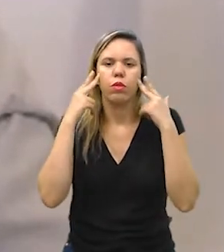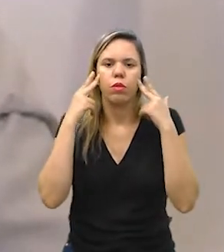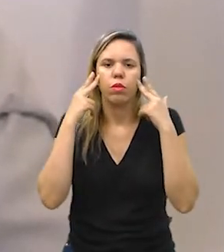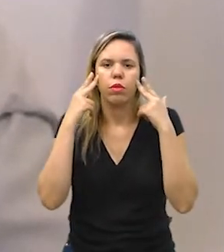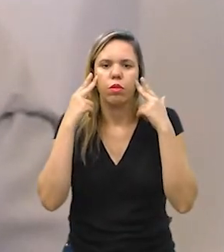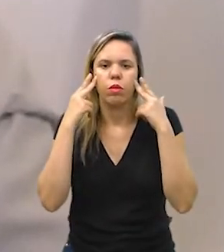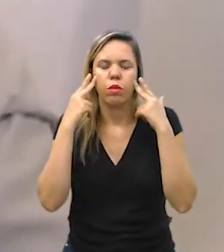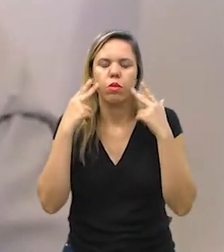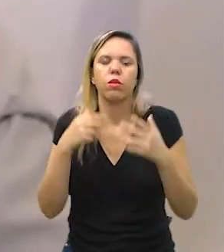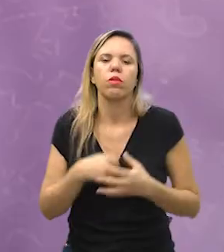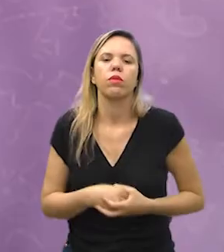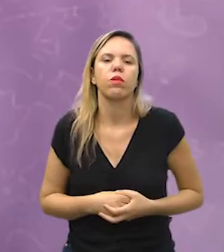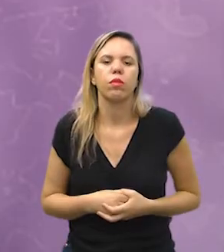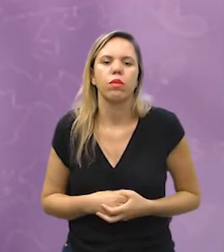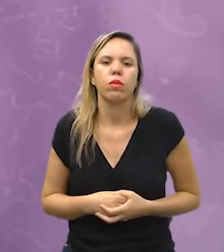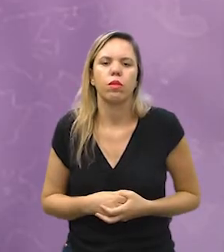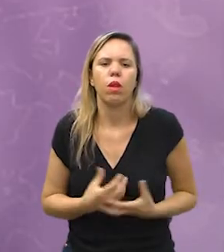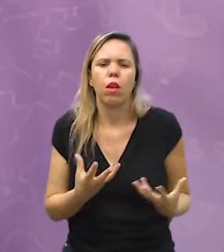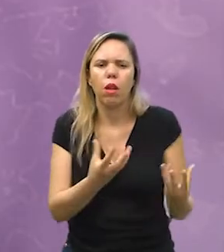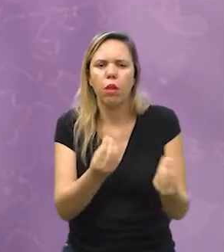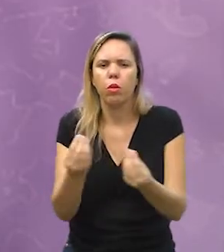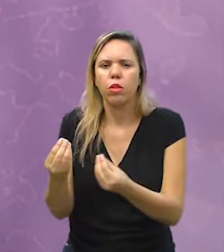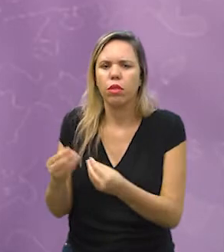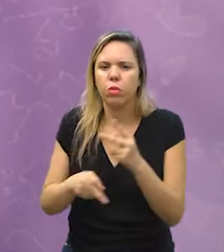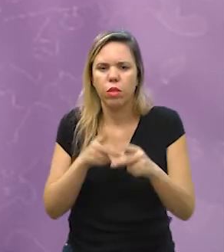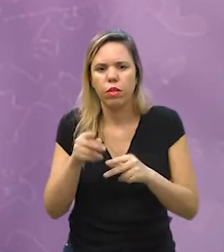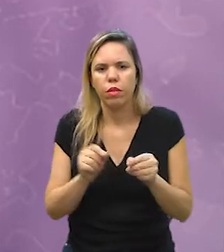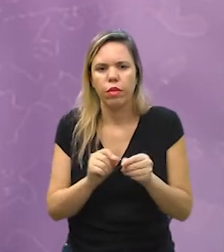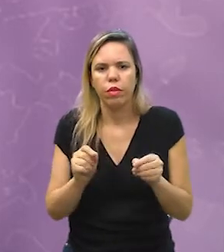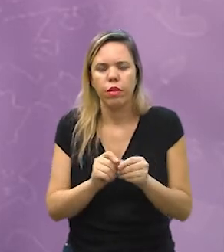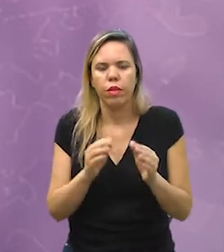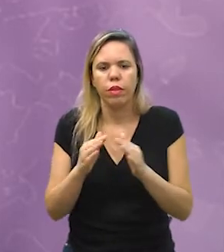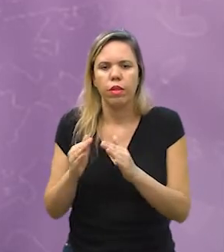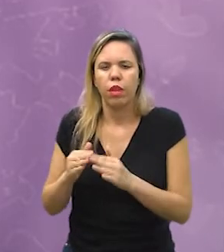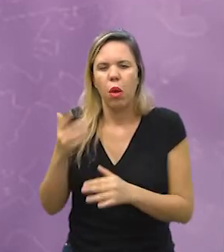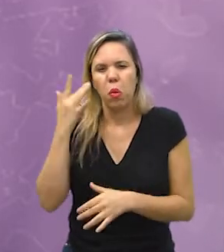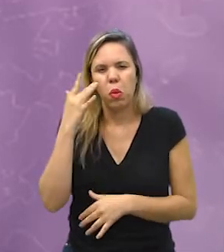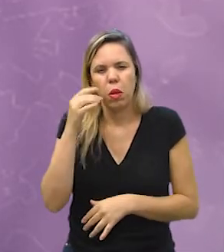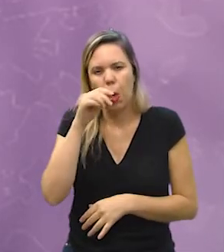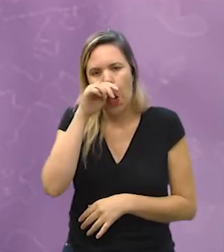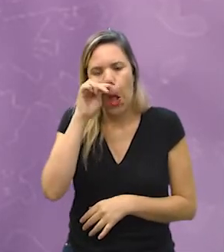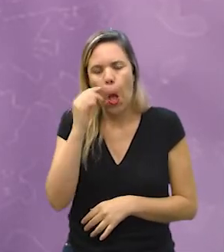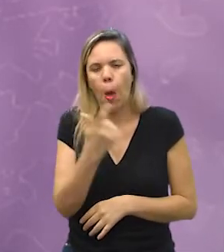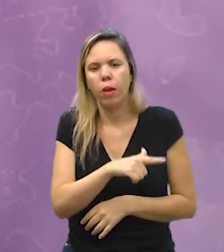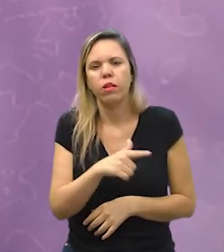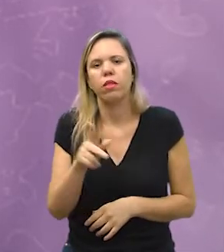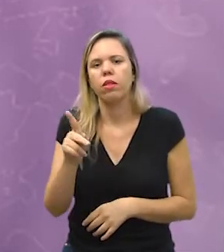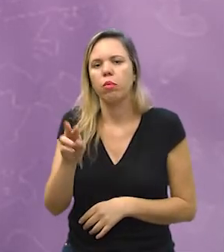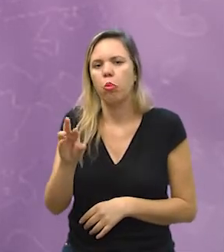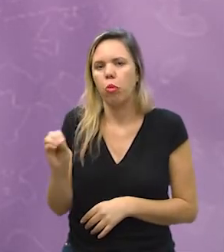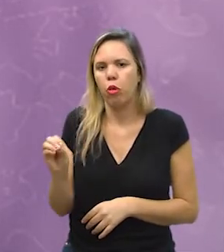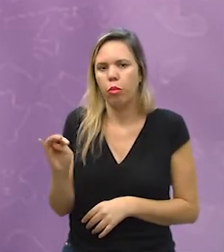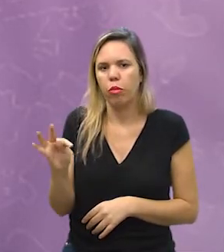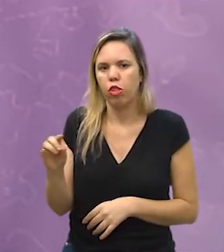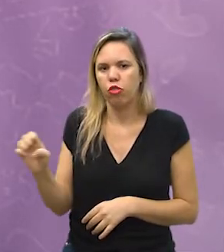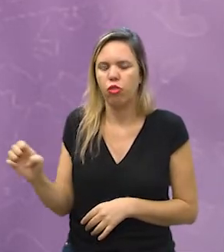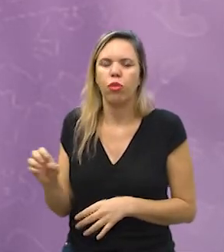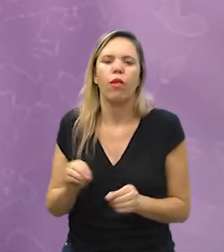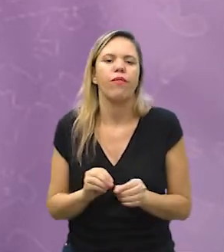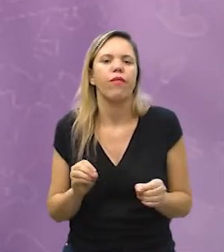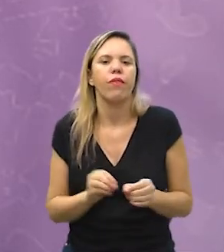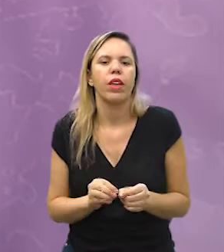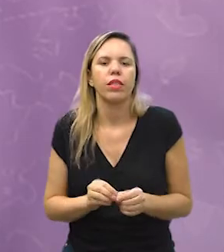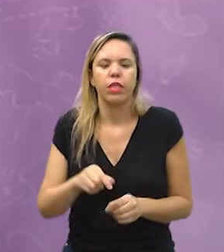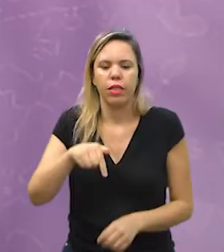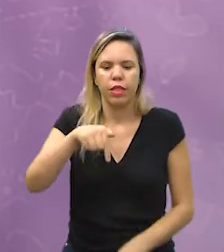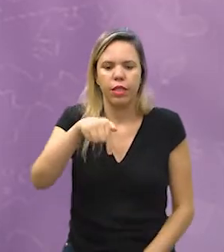sua microbiota. Doutor, muitas pessoas fazem em casa, se eu estiver enganada sobre os probióticos, aquele kefir, né?